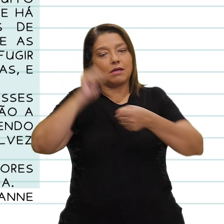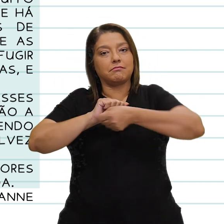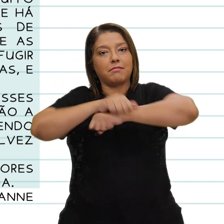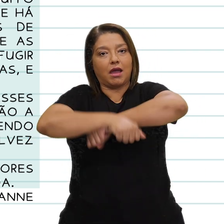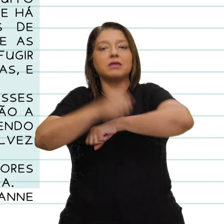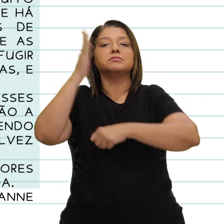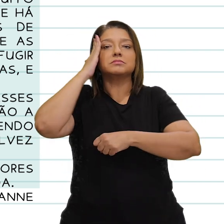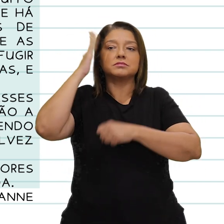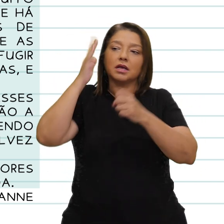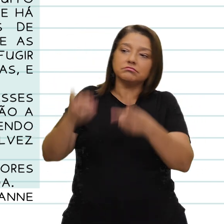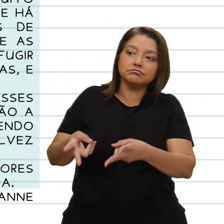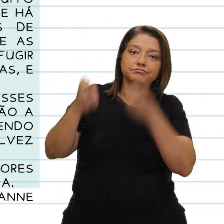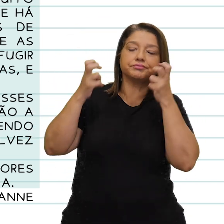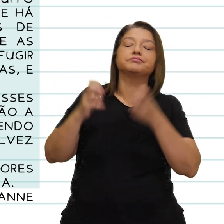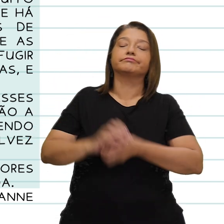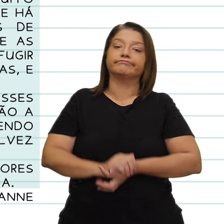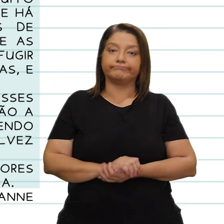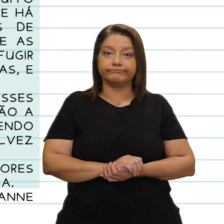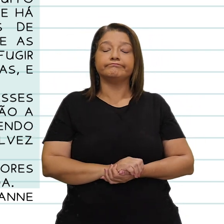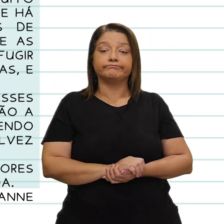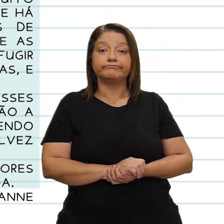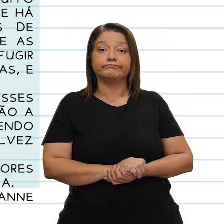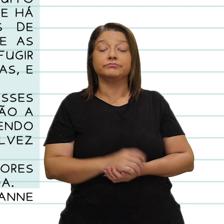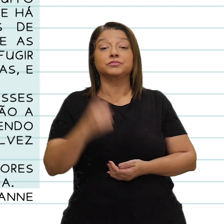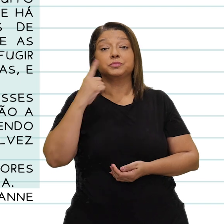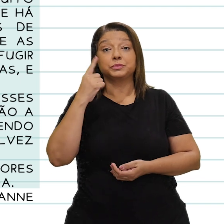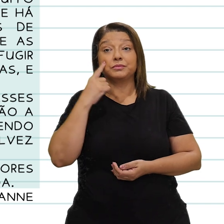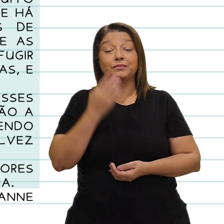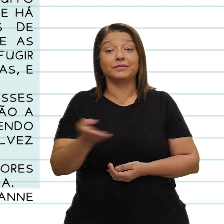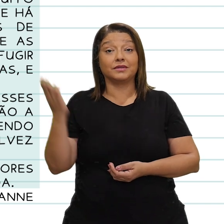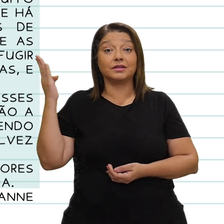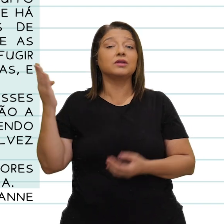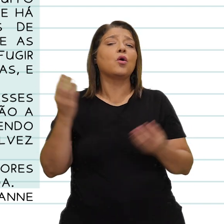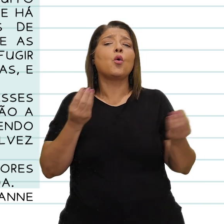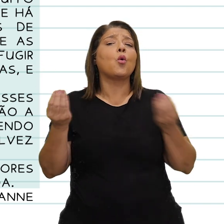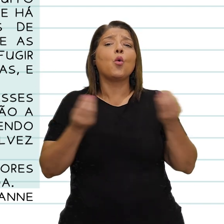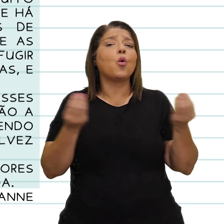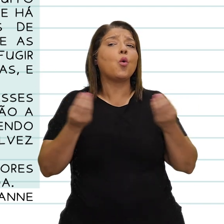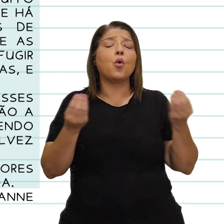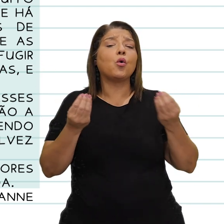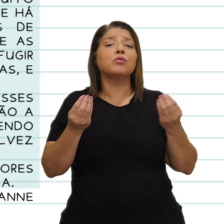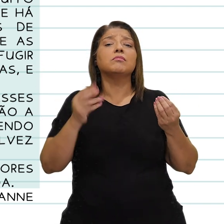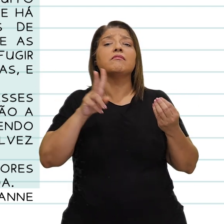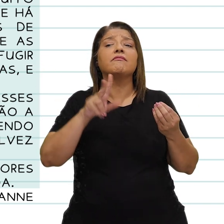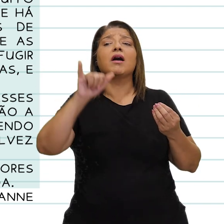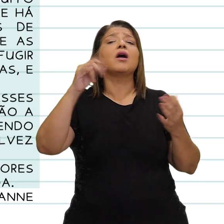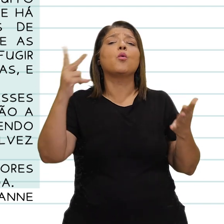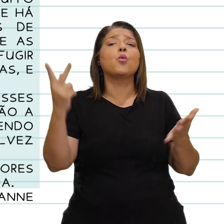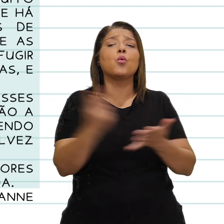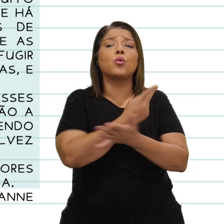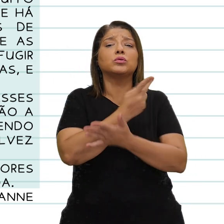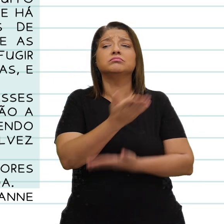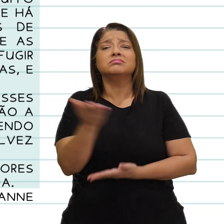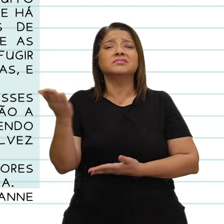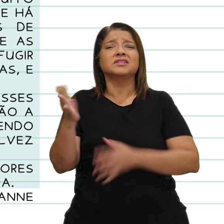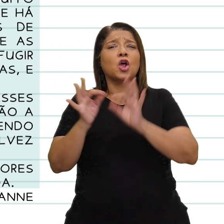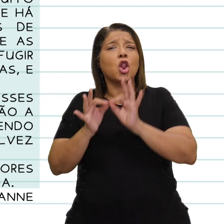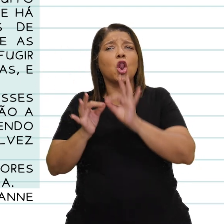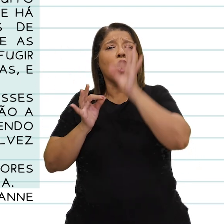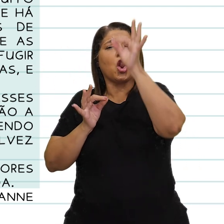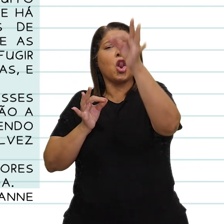raspada. Se as coisas estão tão mais na Holanda, como serão nesses locais